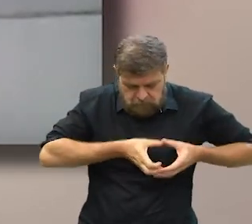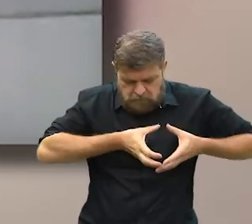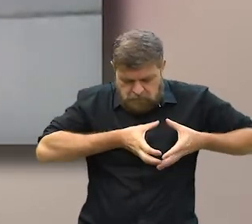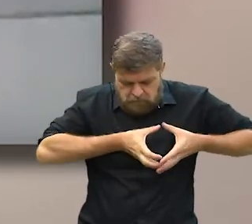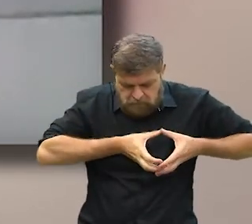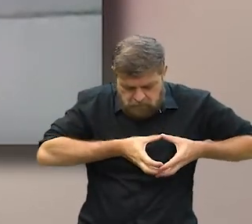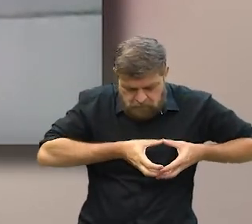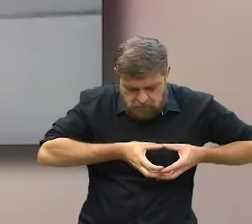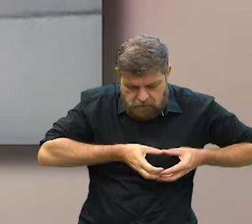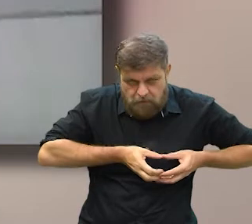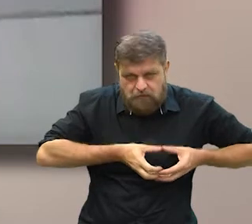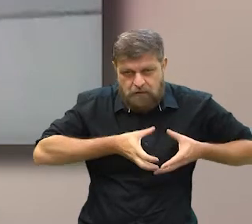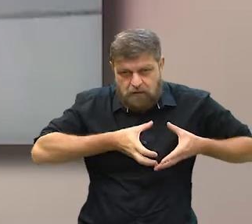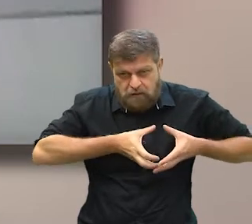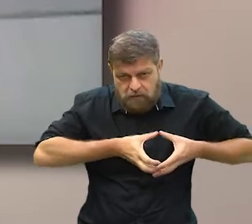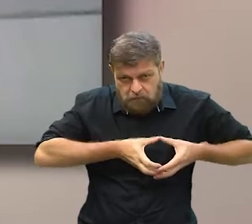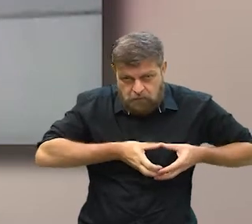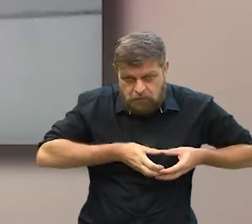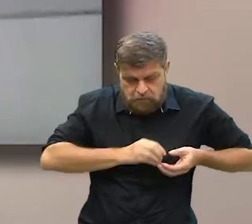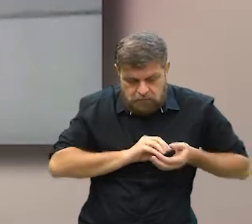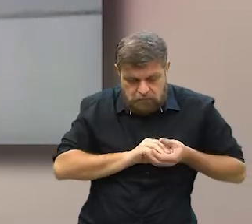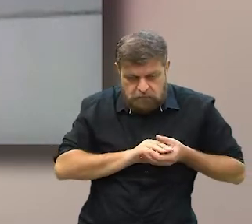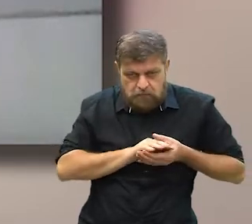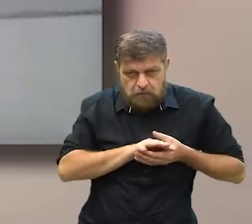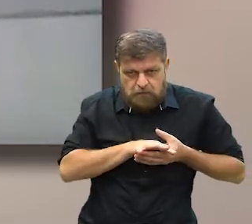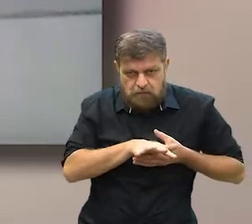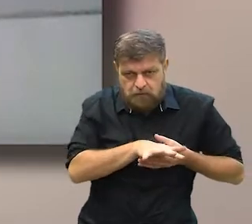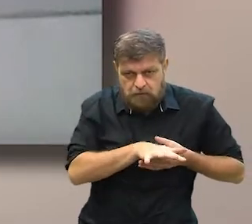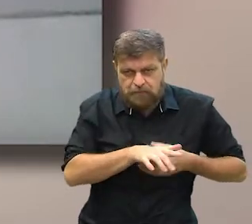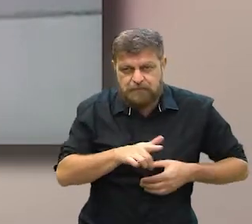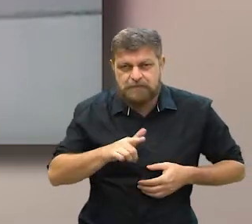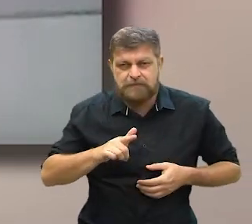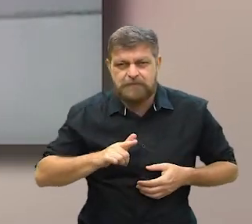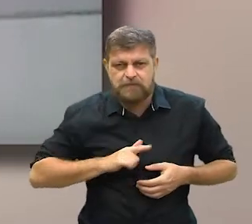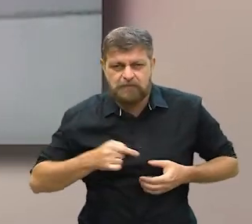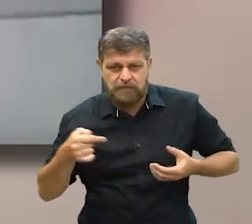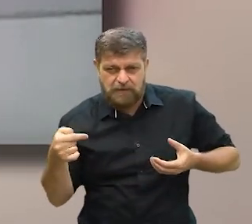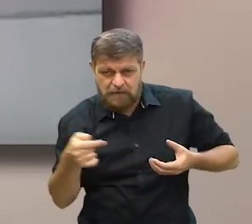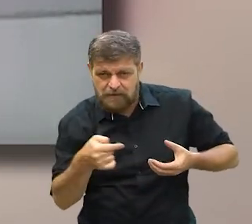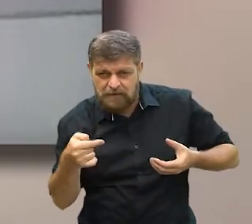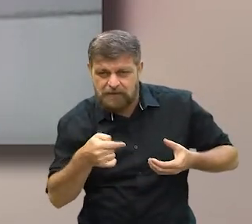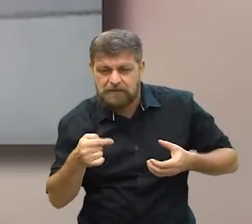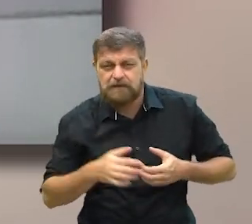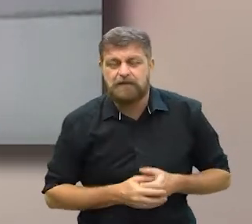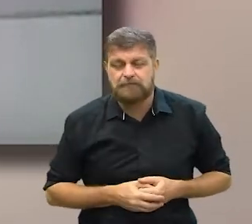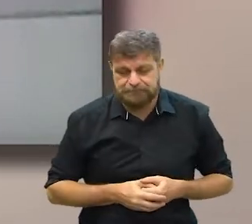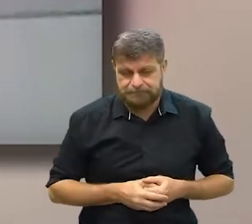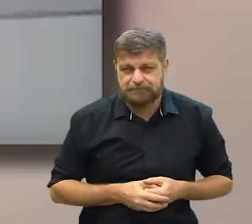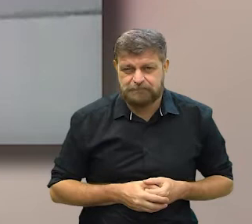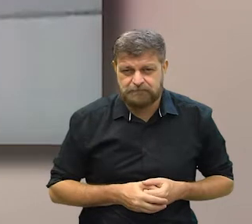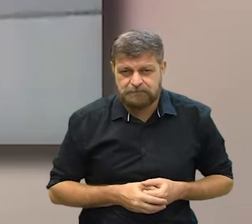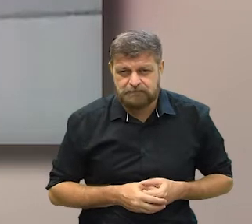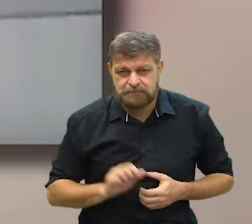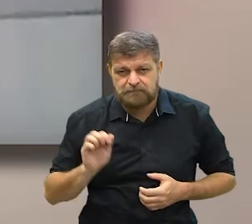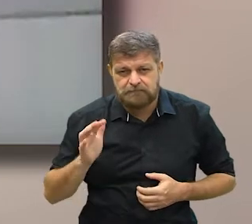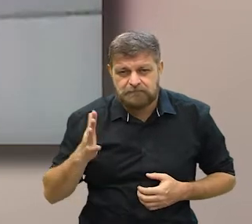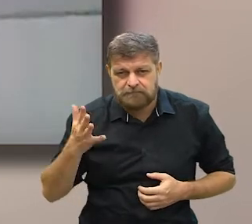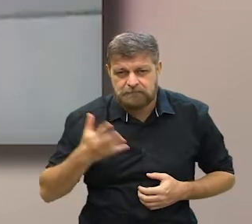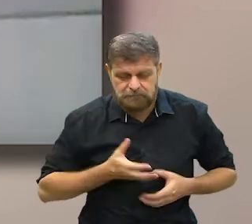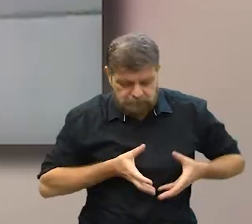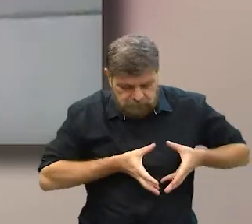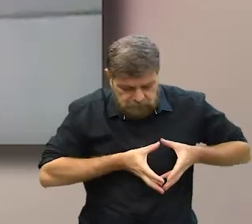fundo da mama, em volta das pequenas glândulas, vai, então, espremer,